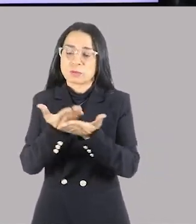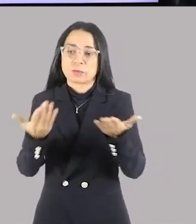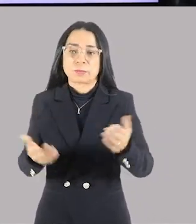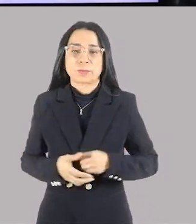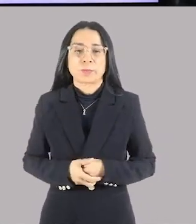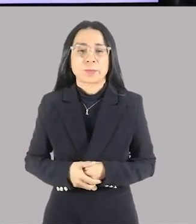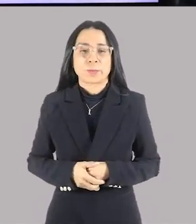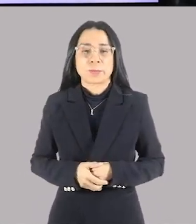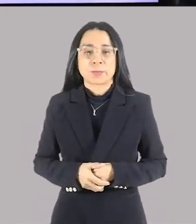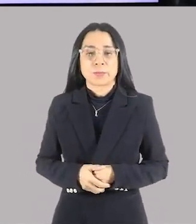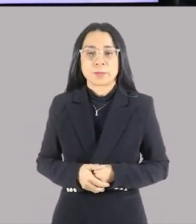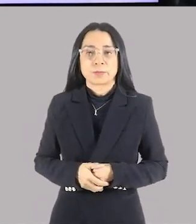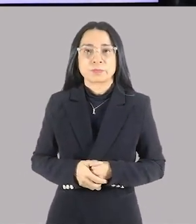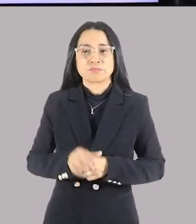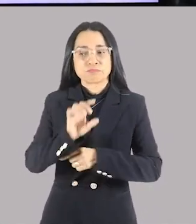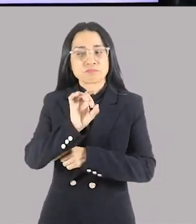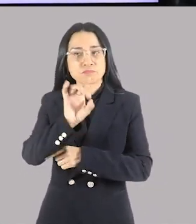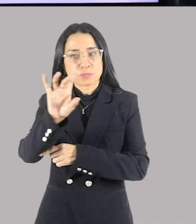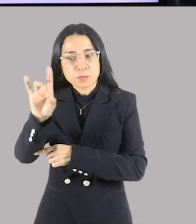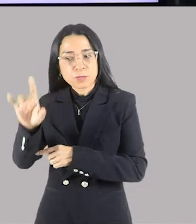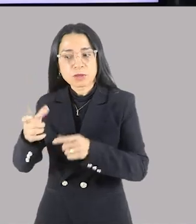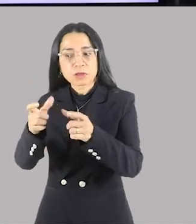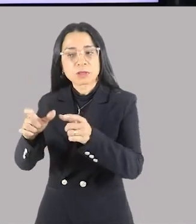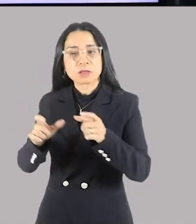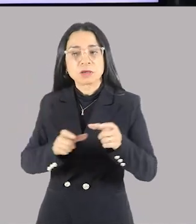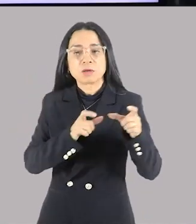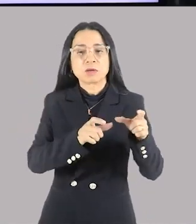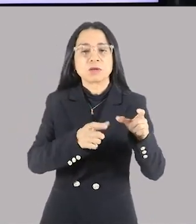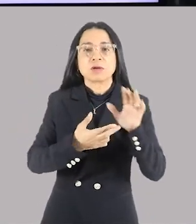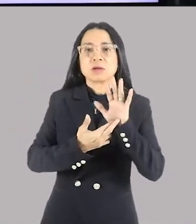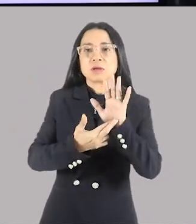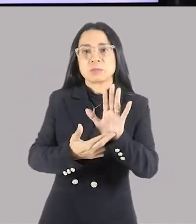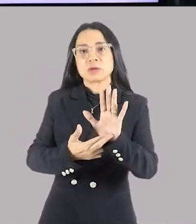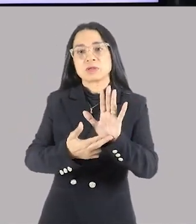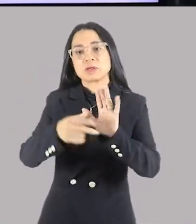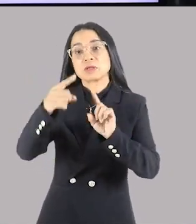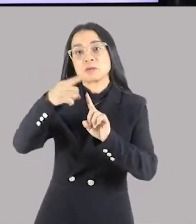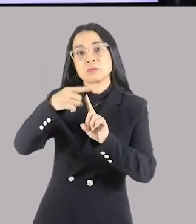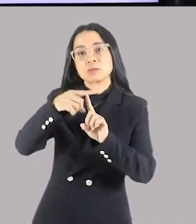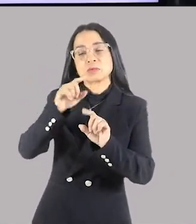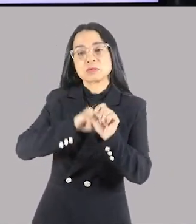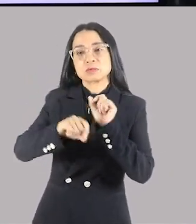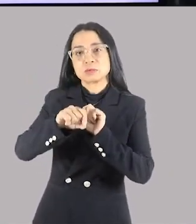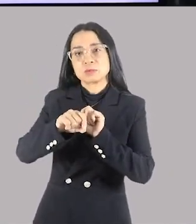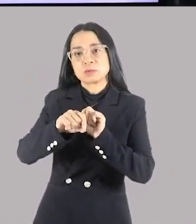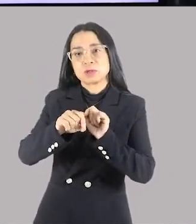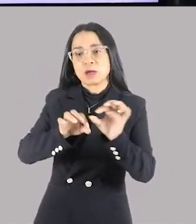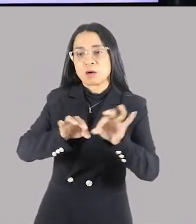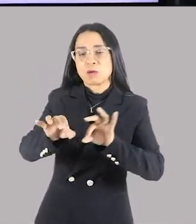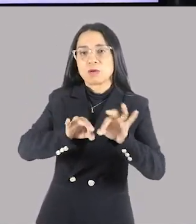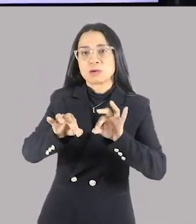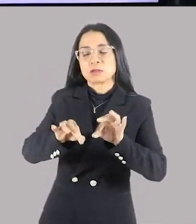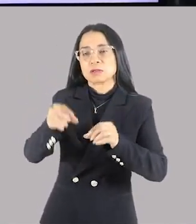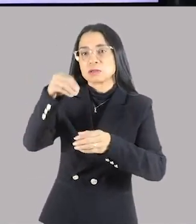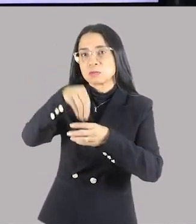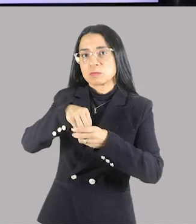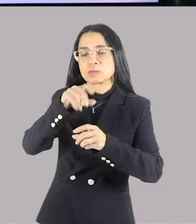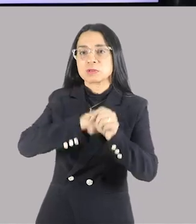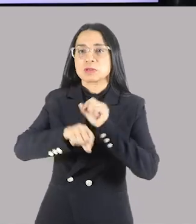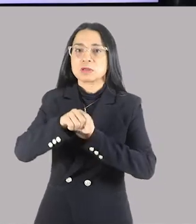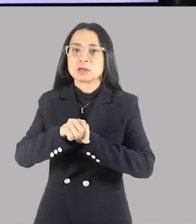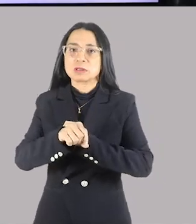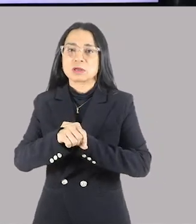pública. Cada órgão representa uma especialidade. Então, essa divisão de competências interna, ela é